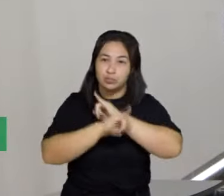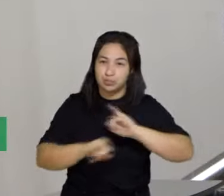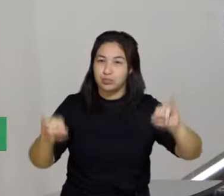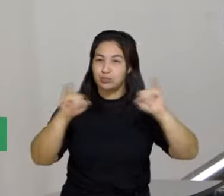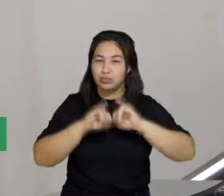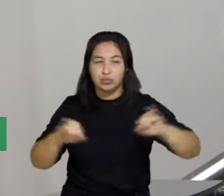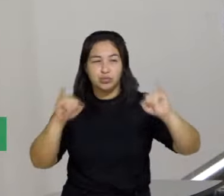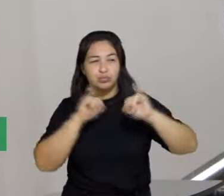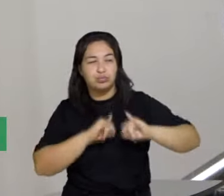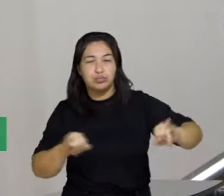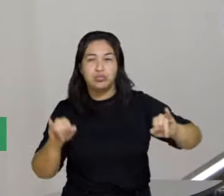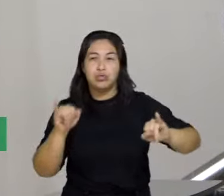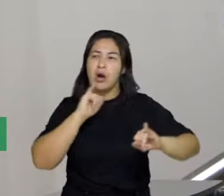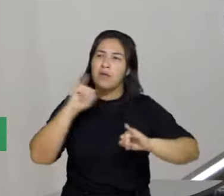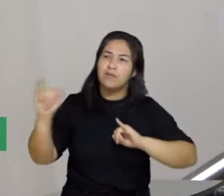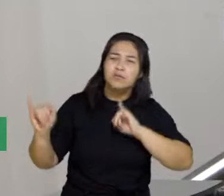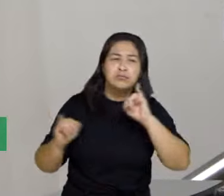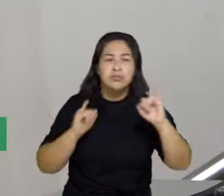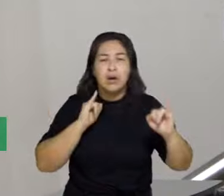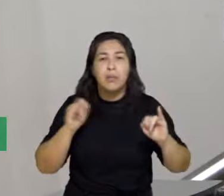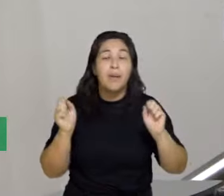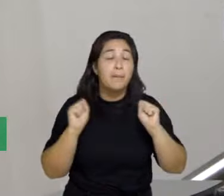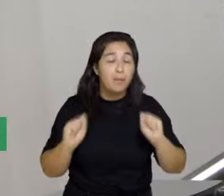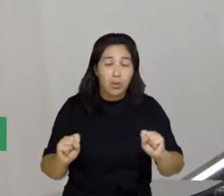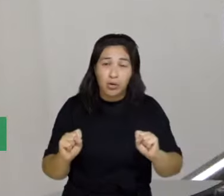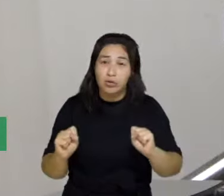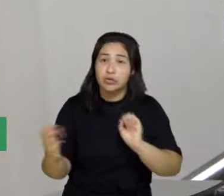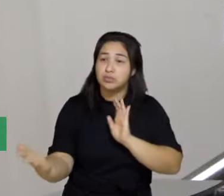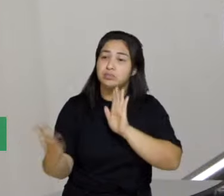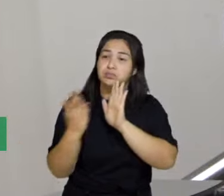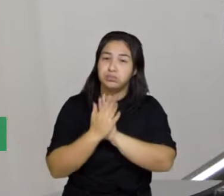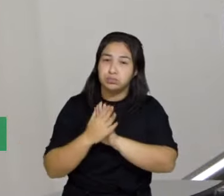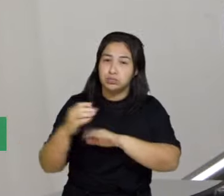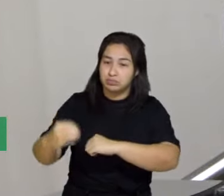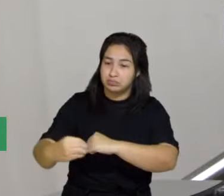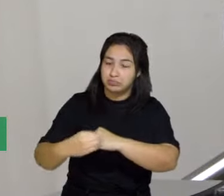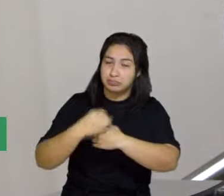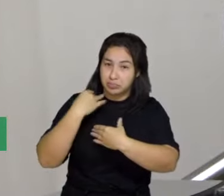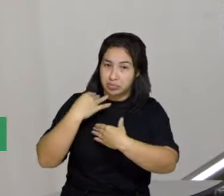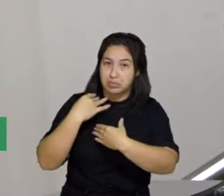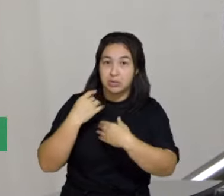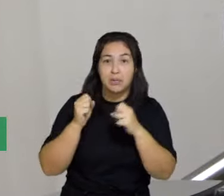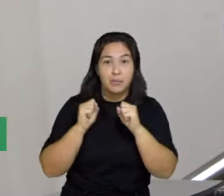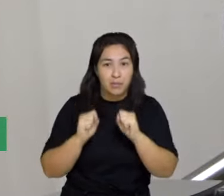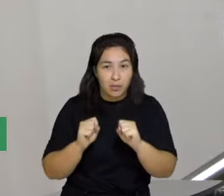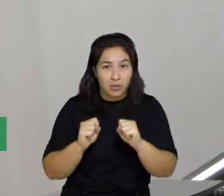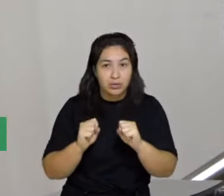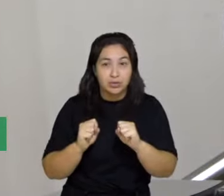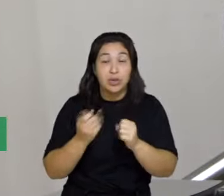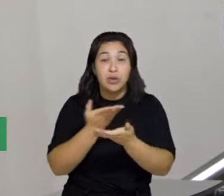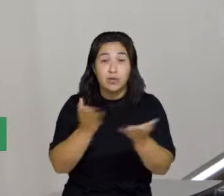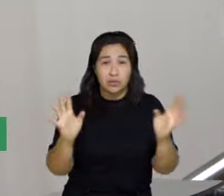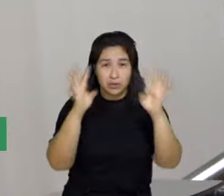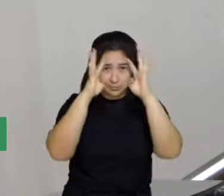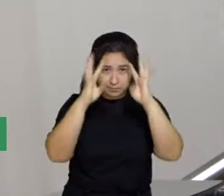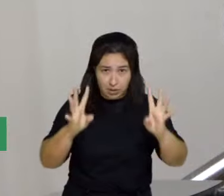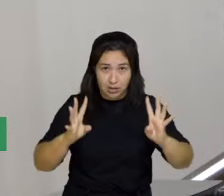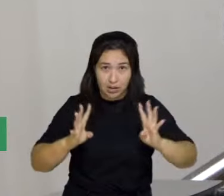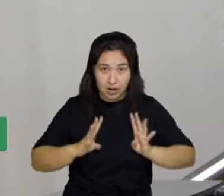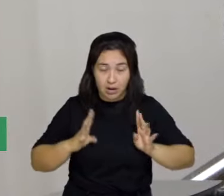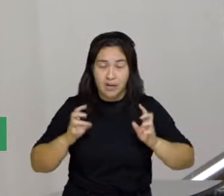Estamos inteiramente abertos a sugestões. E para você que nos assiste, eu proponho, participe